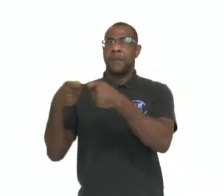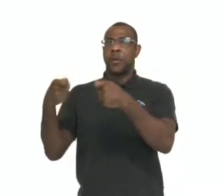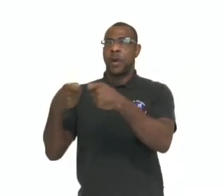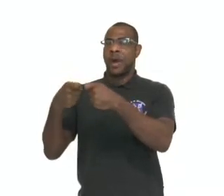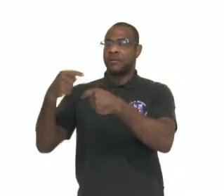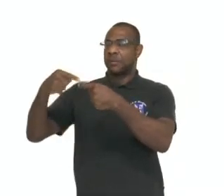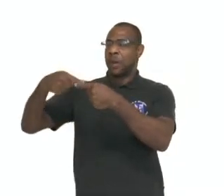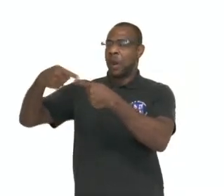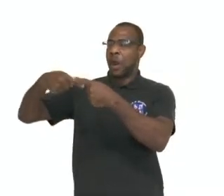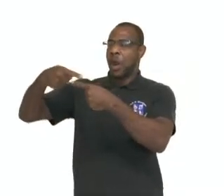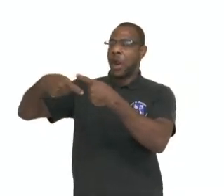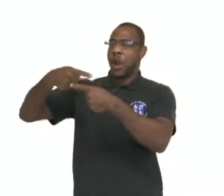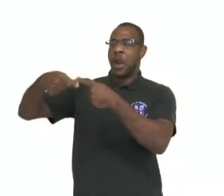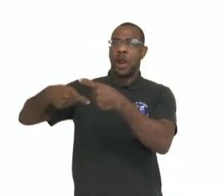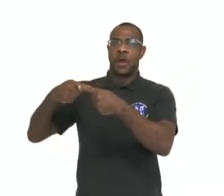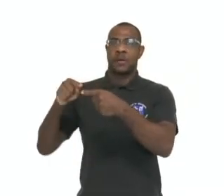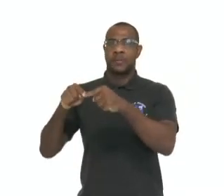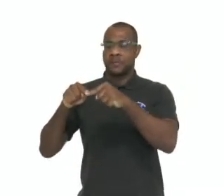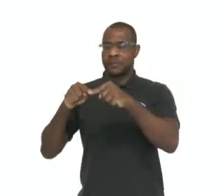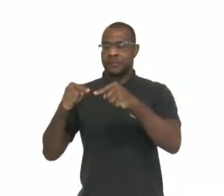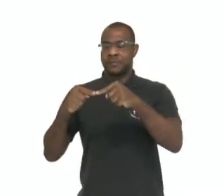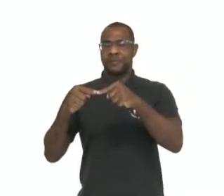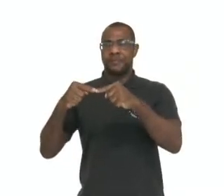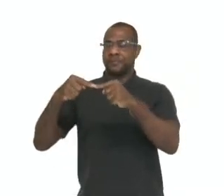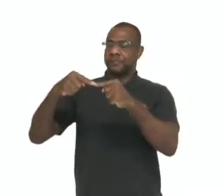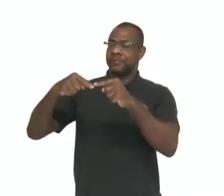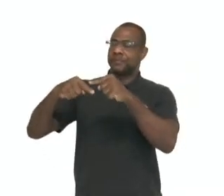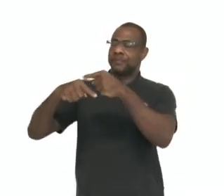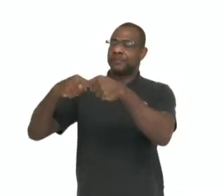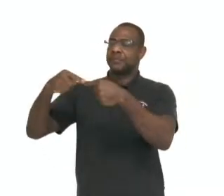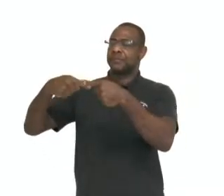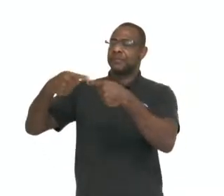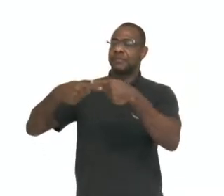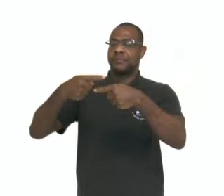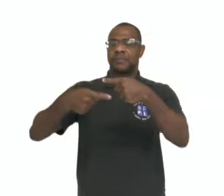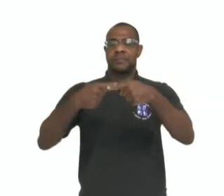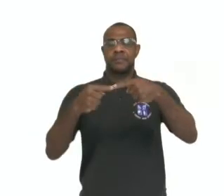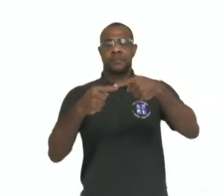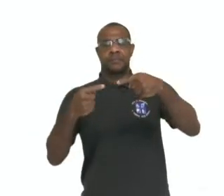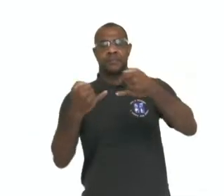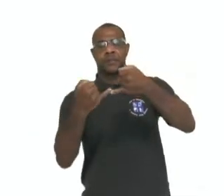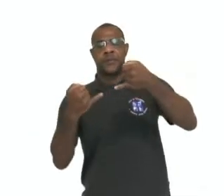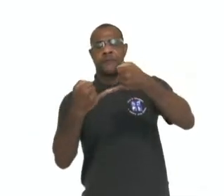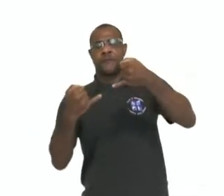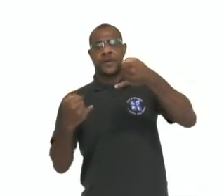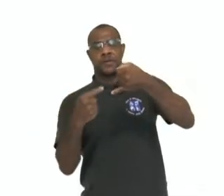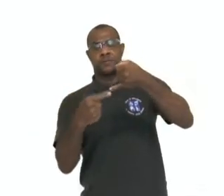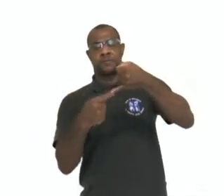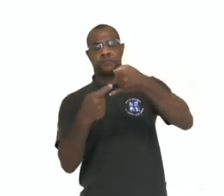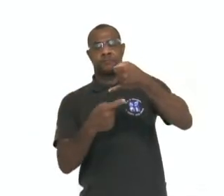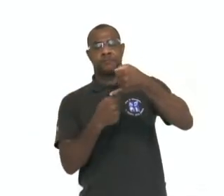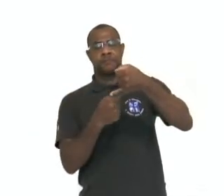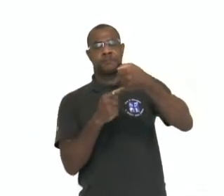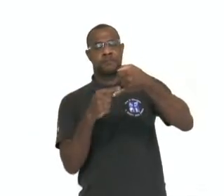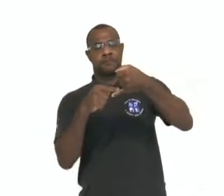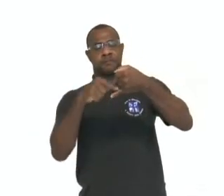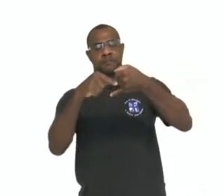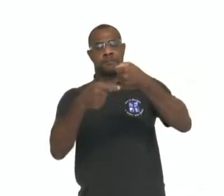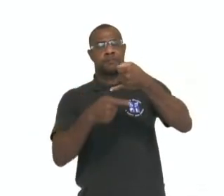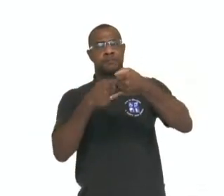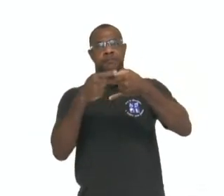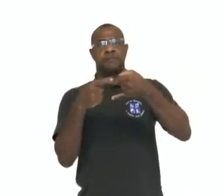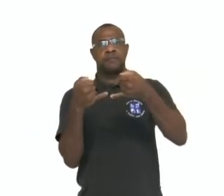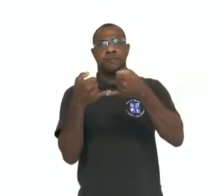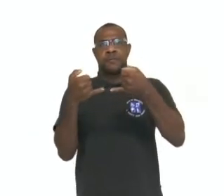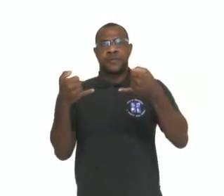é o condutor, ou seja, aqui ocorre então a condução da eletricidade, né? Os fios elétricos, né, geralmente muito finos, a gente